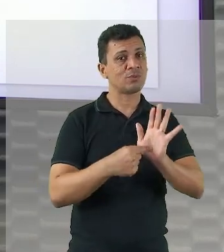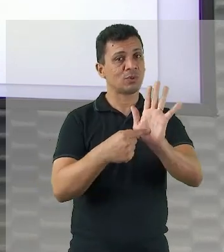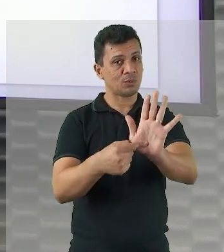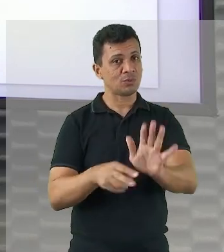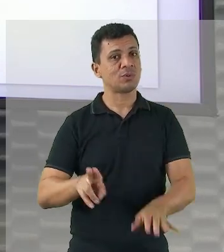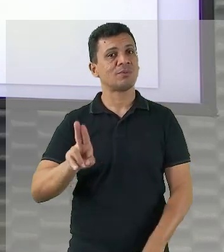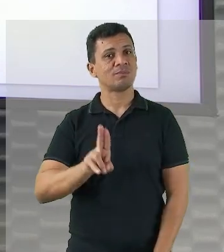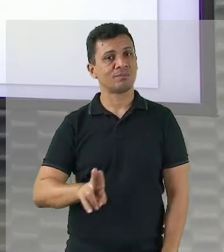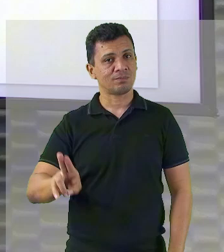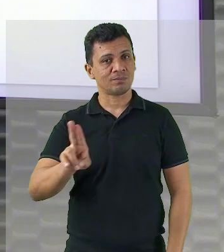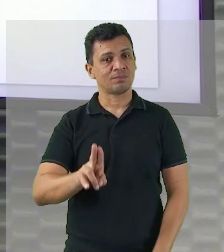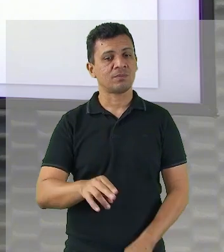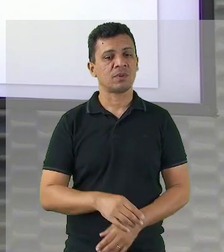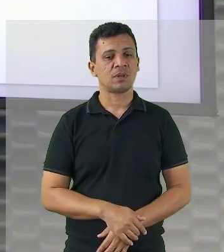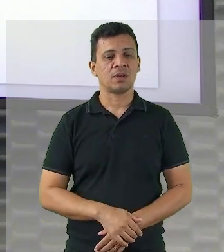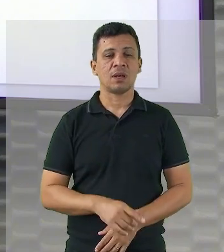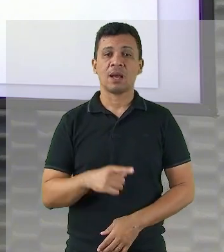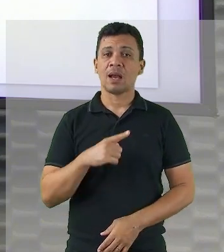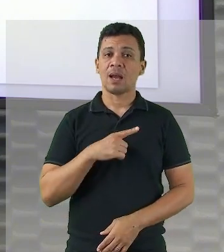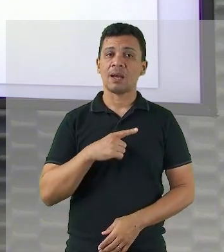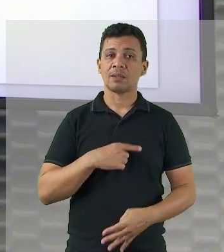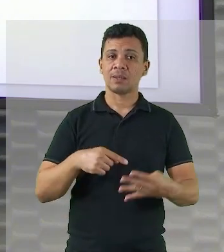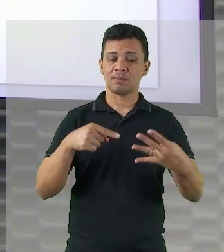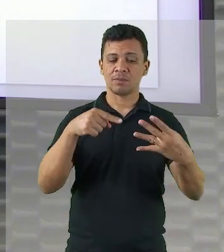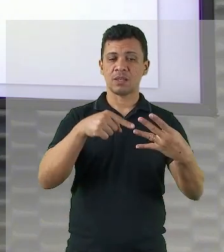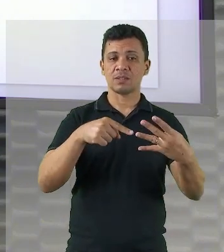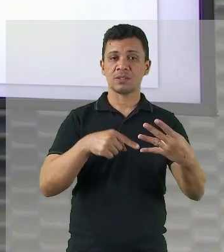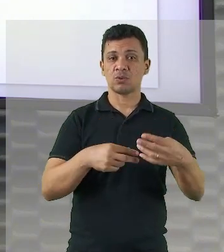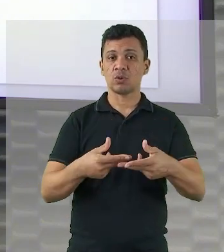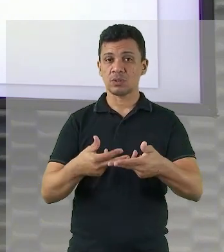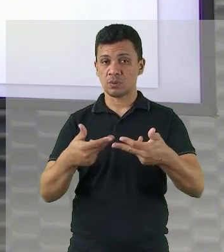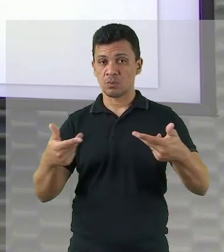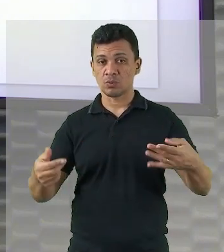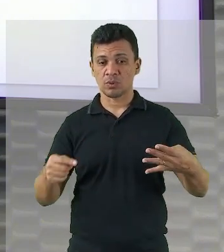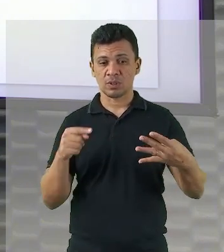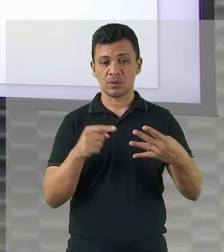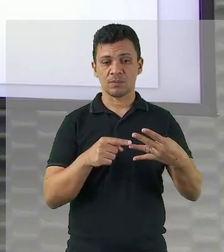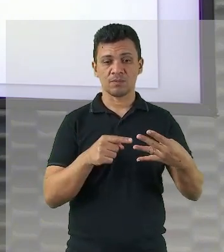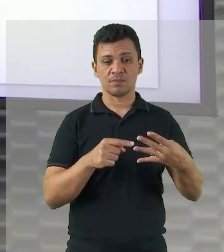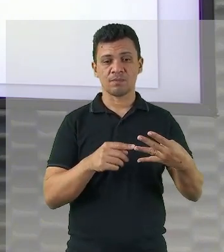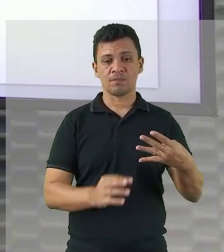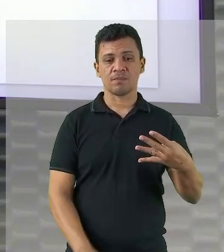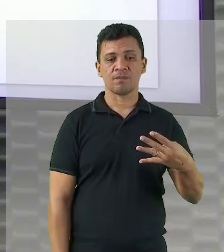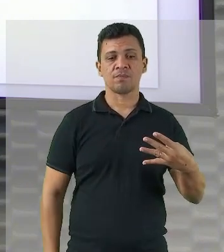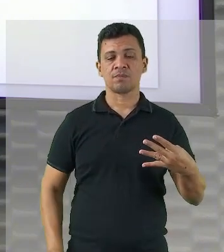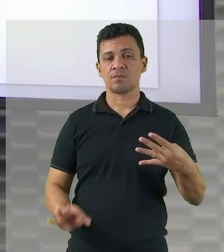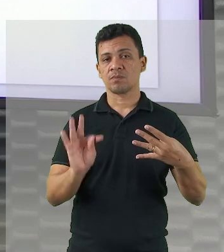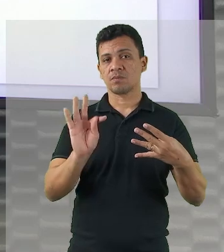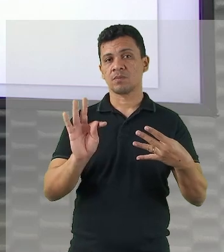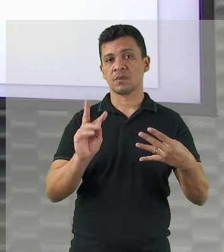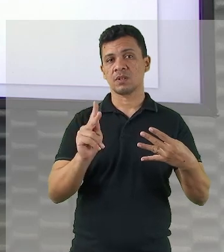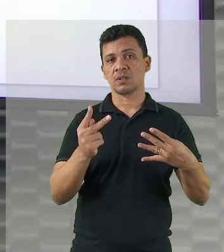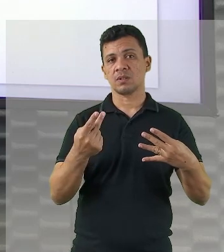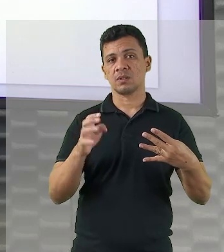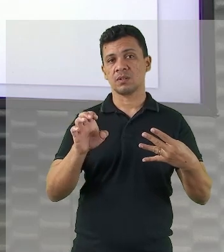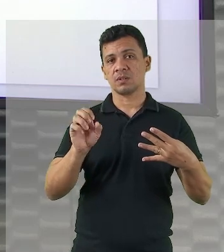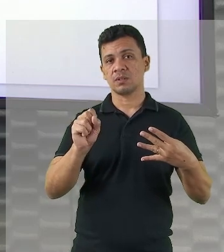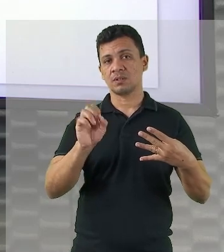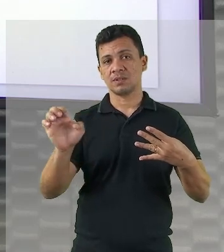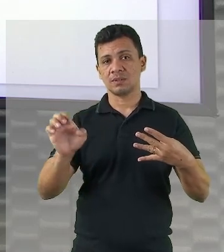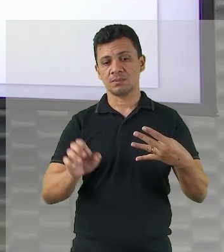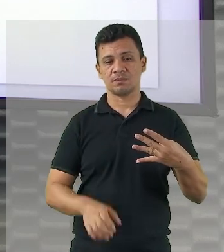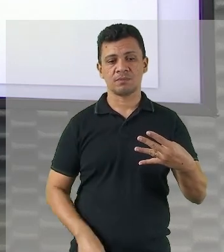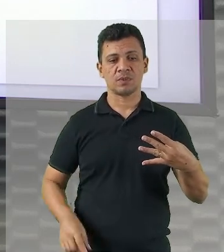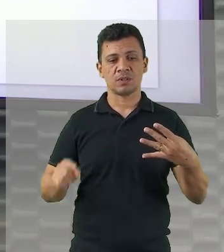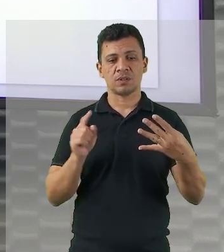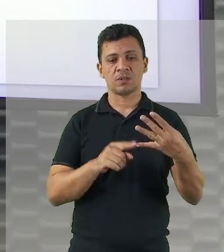nós temos os equivalentes do plural. This é o plural de this. Those